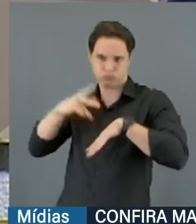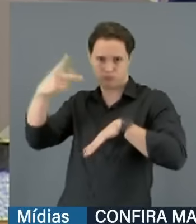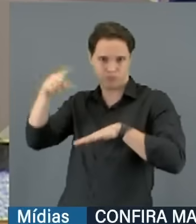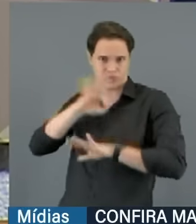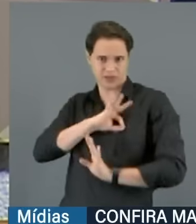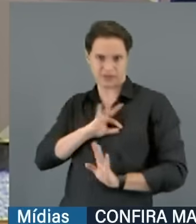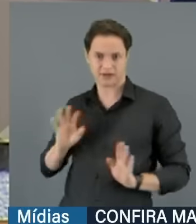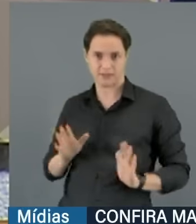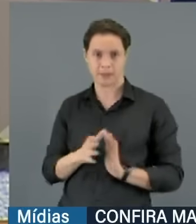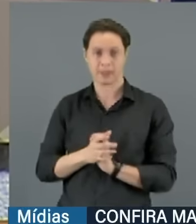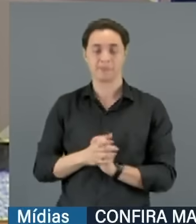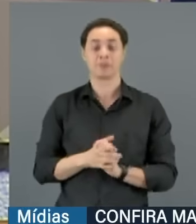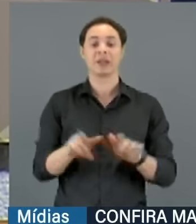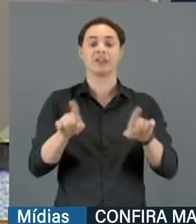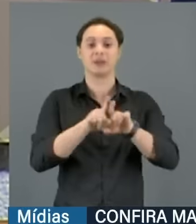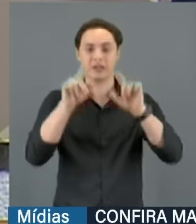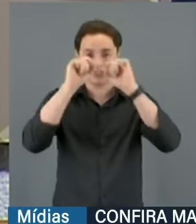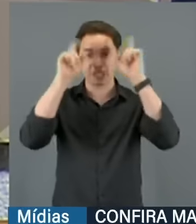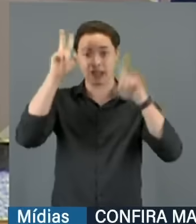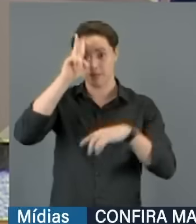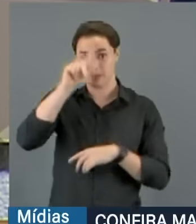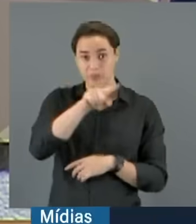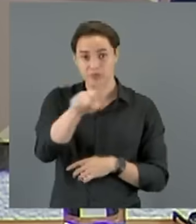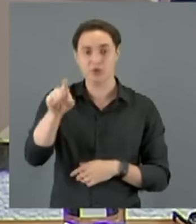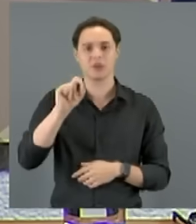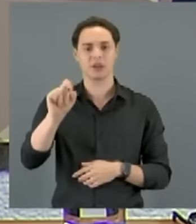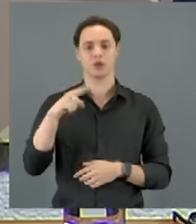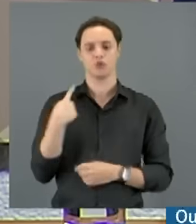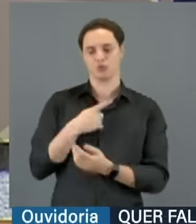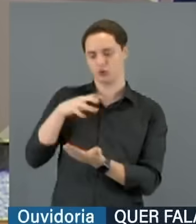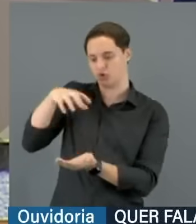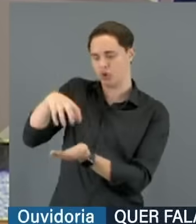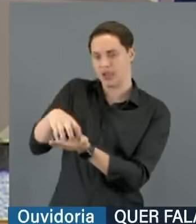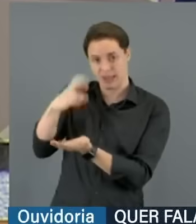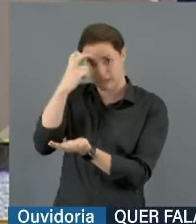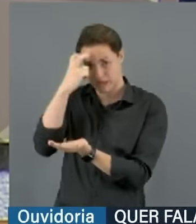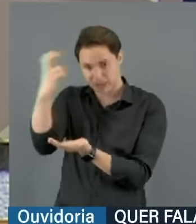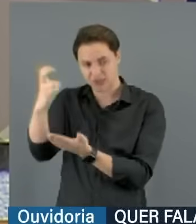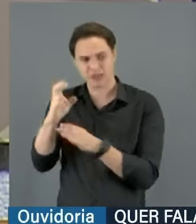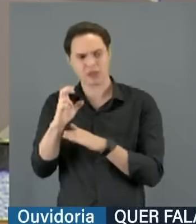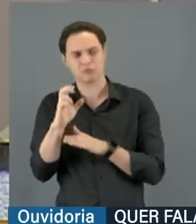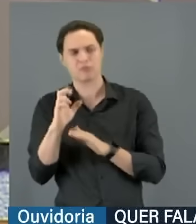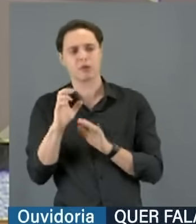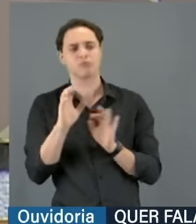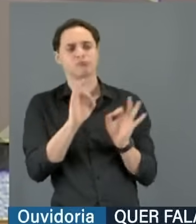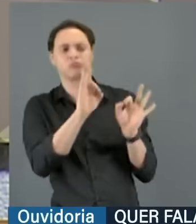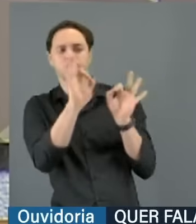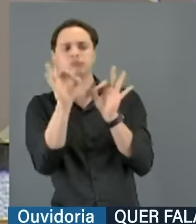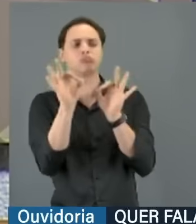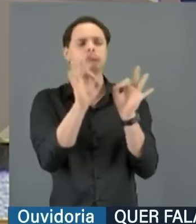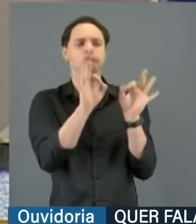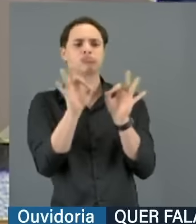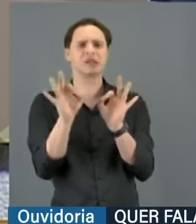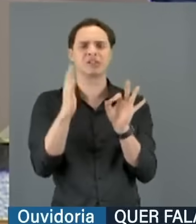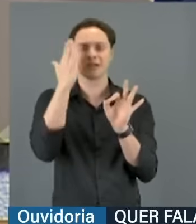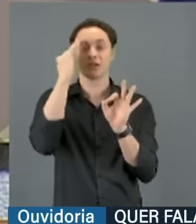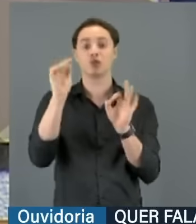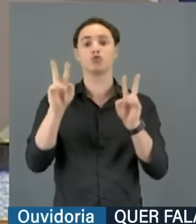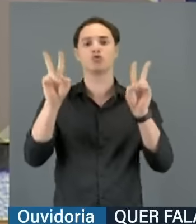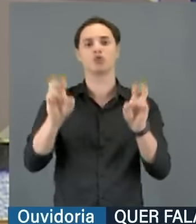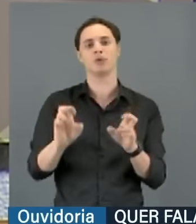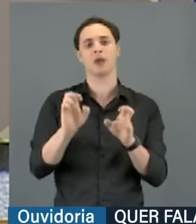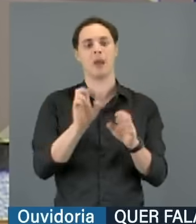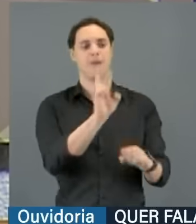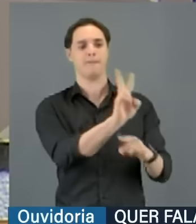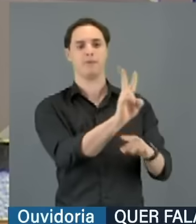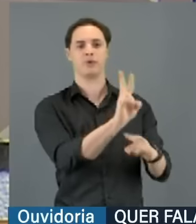lembrar também que a nossa inteligência estava acompanhando esse evento do ponto de vista da proteção das